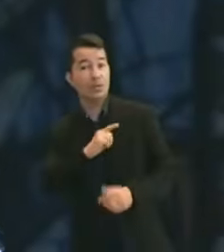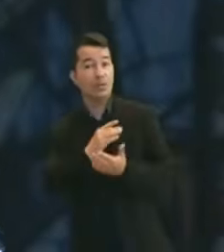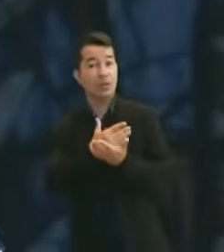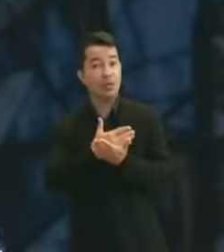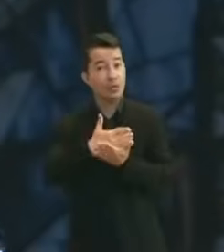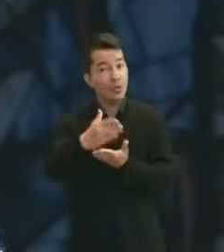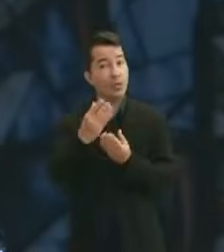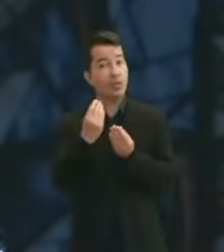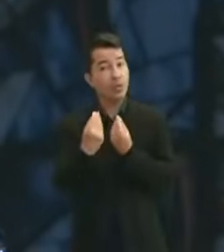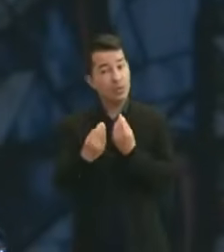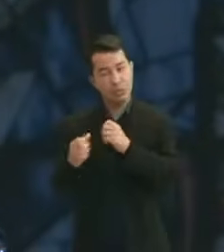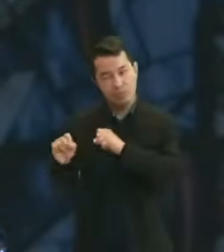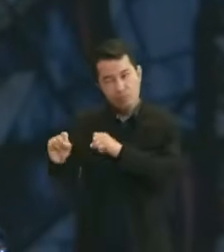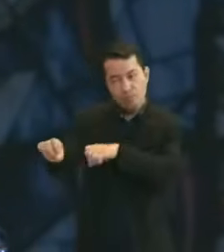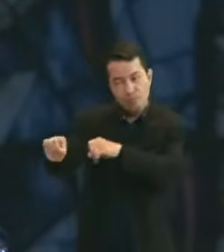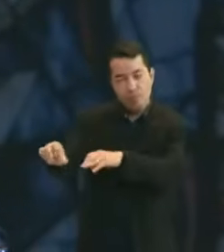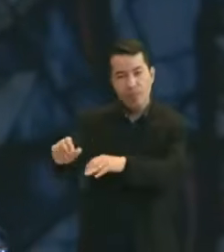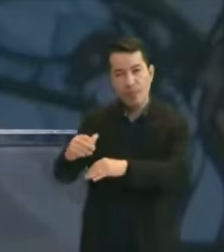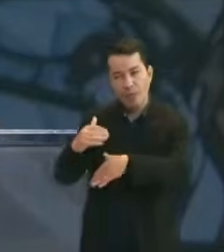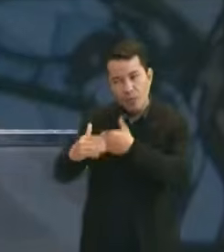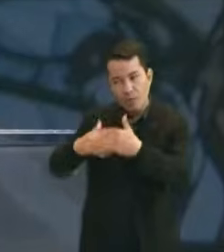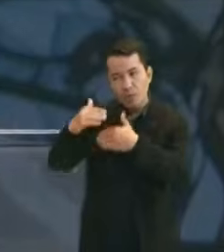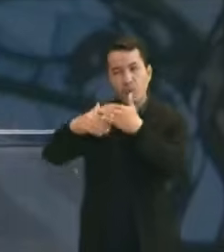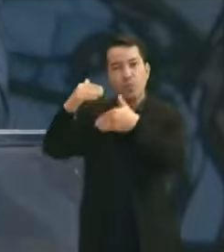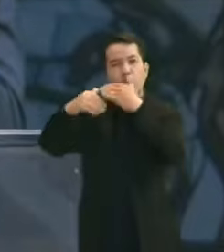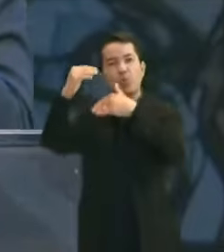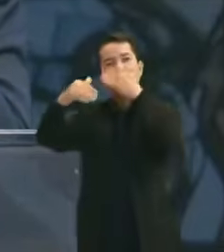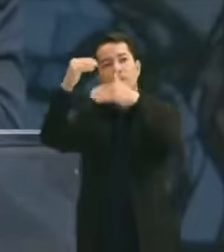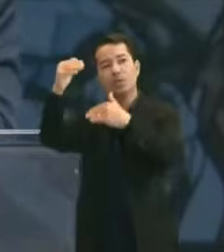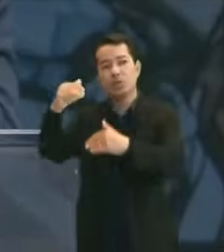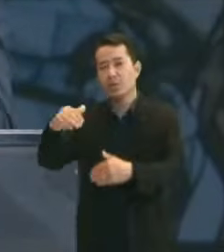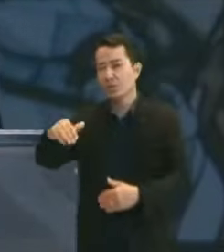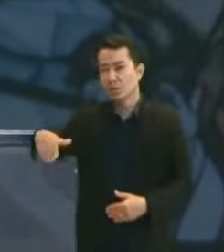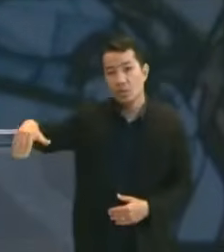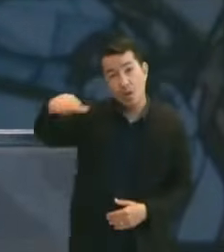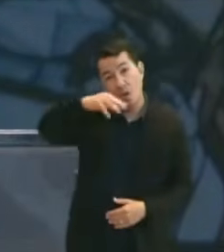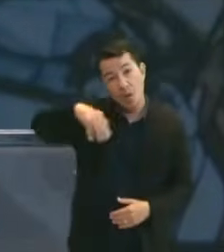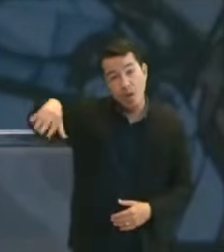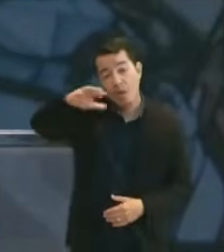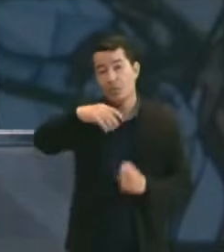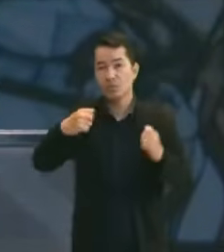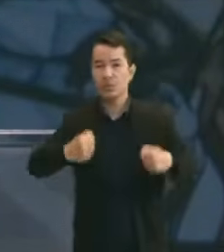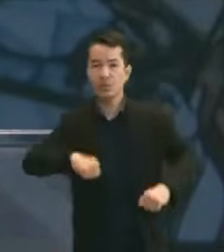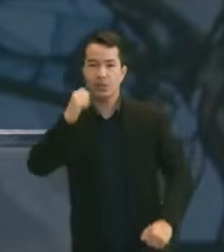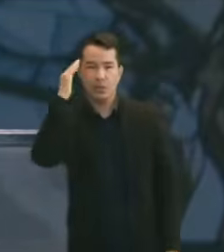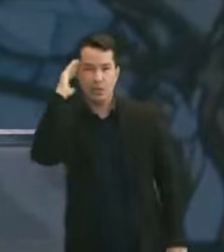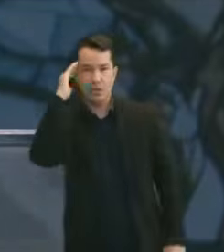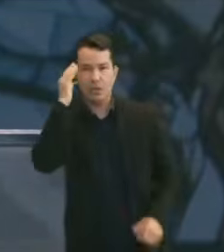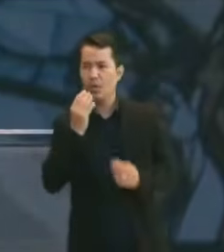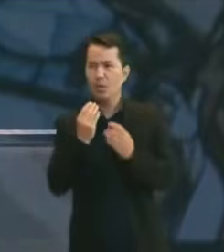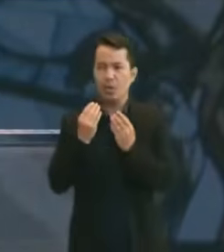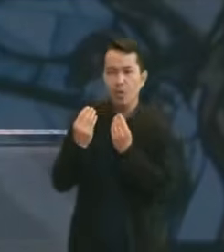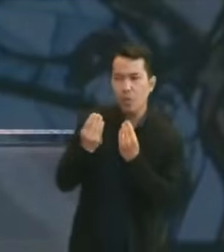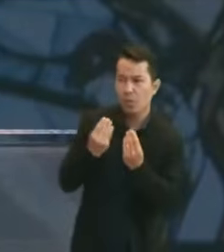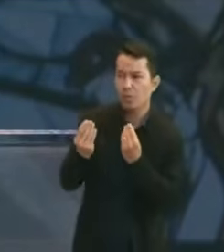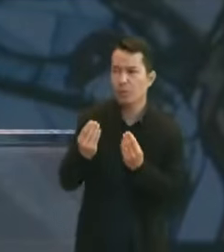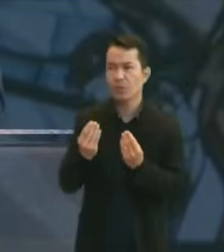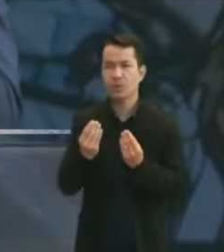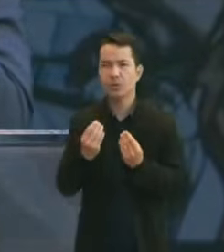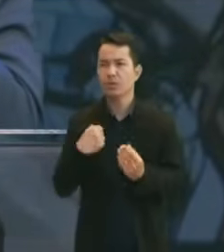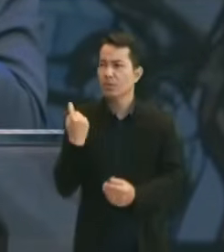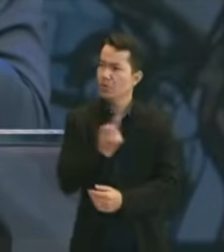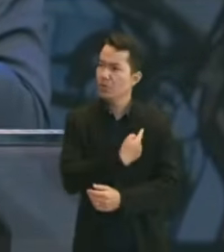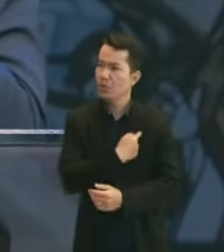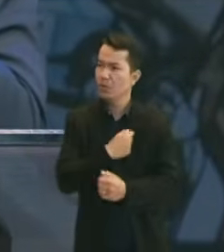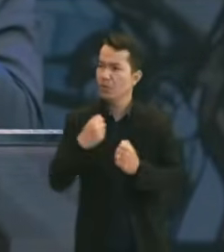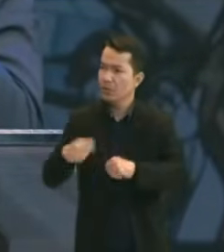discipulado que todos nós precisamos continuamente, e que nós precisamos entender em que estágio estamos e qual é o próximo passo que